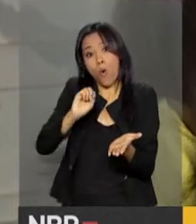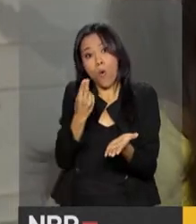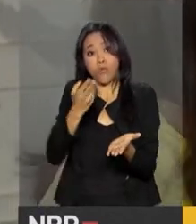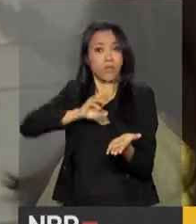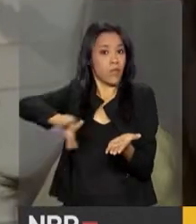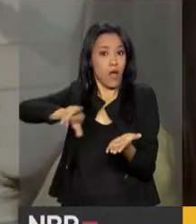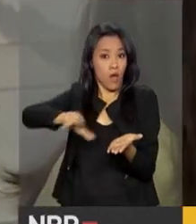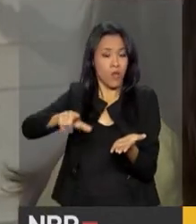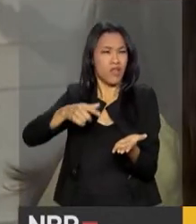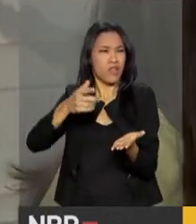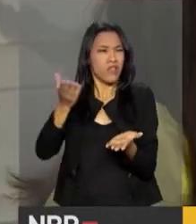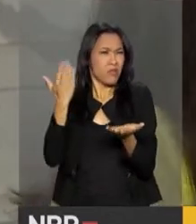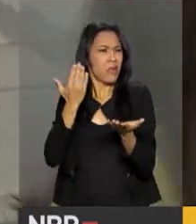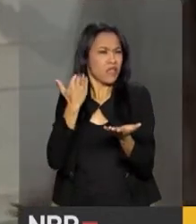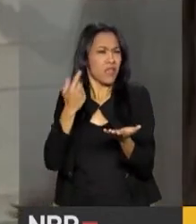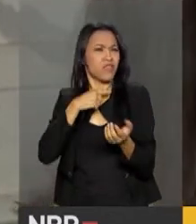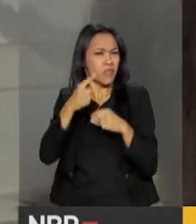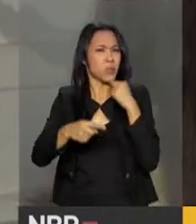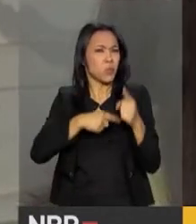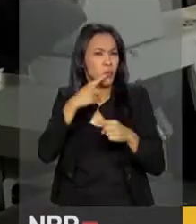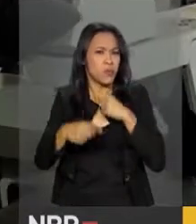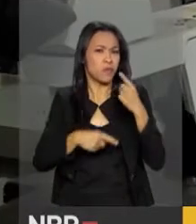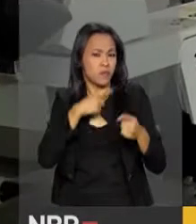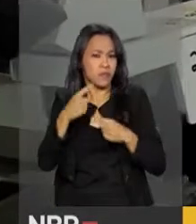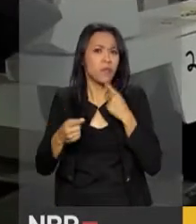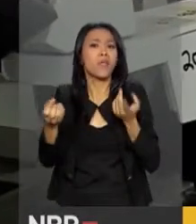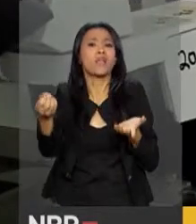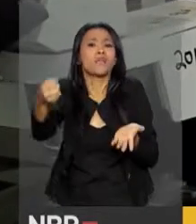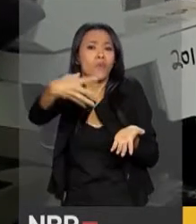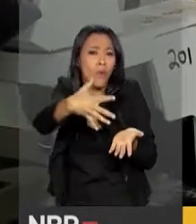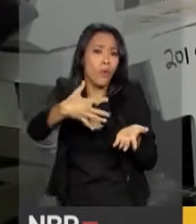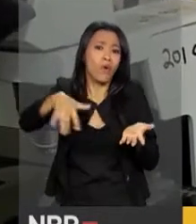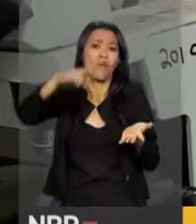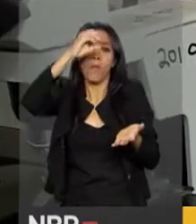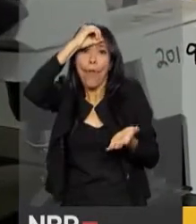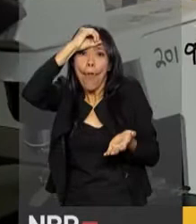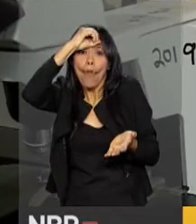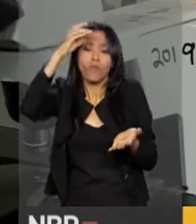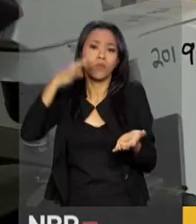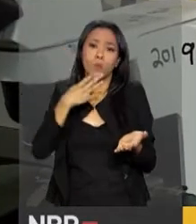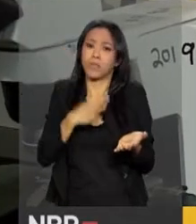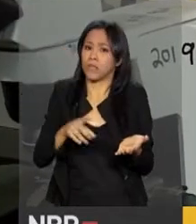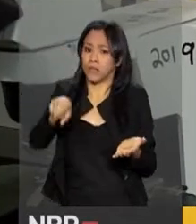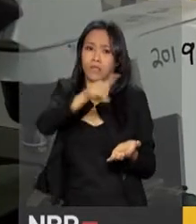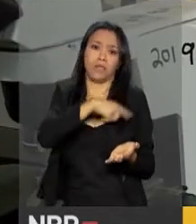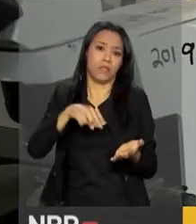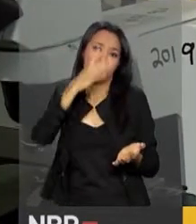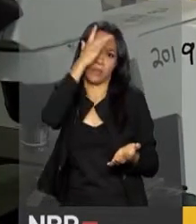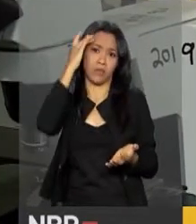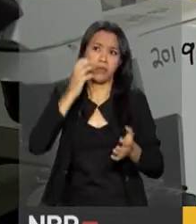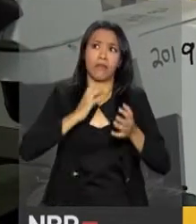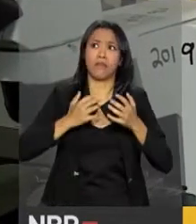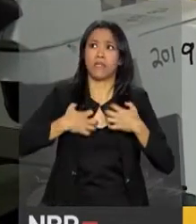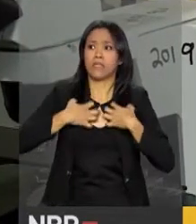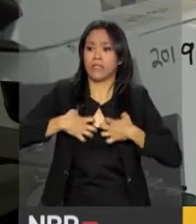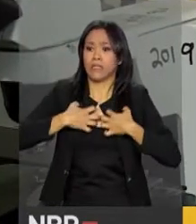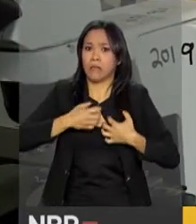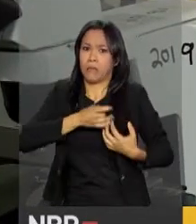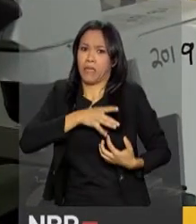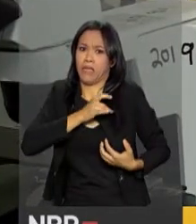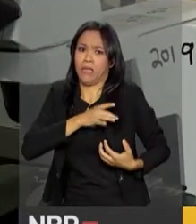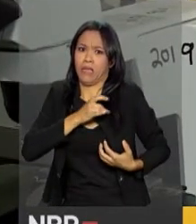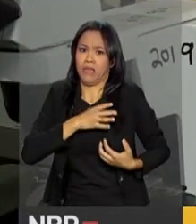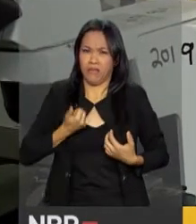houve muita dúvida em relação ao processo é um processo novo pra todo mundo e as pessoas ficavam com que uma luz ti adas com esse